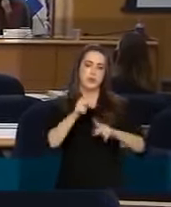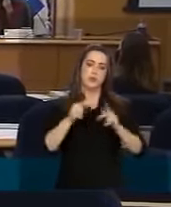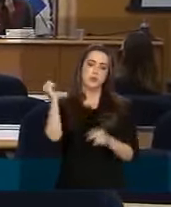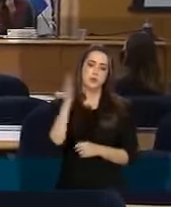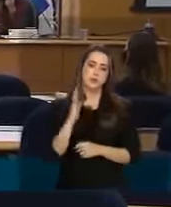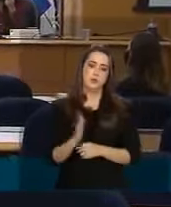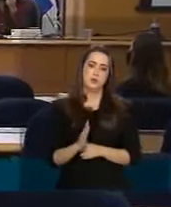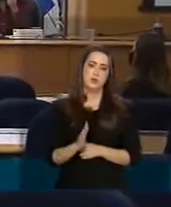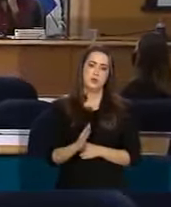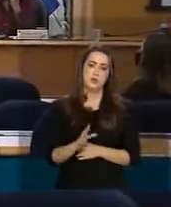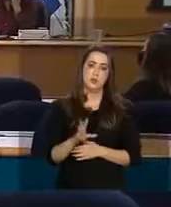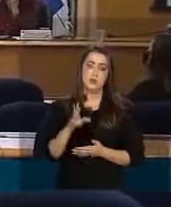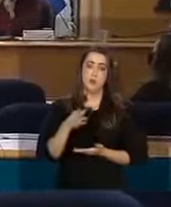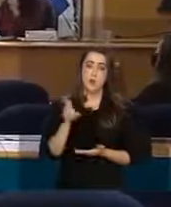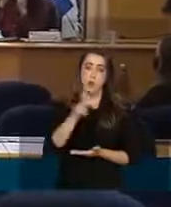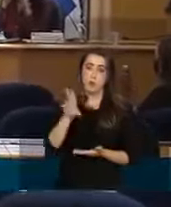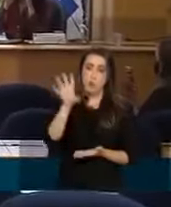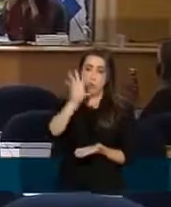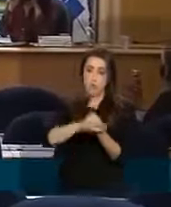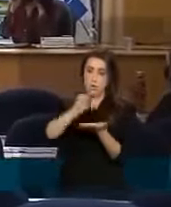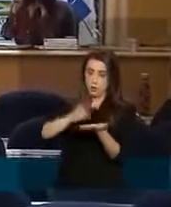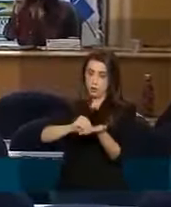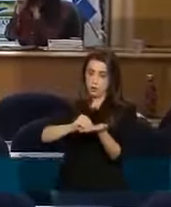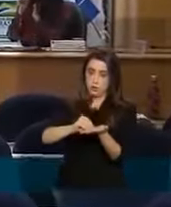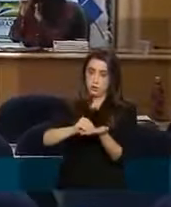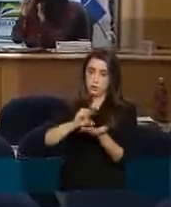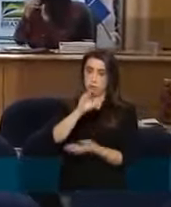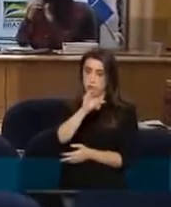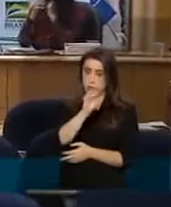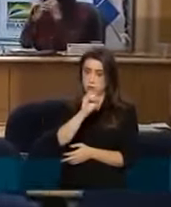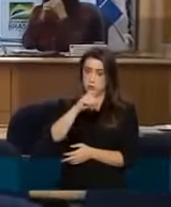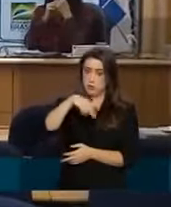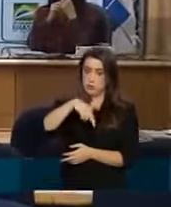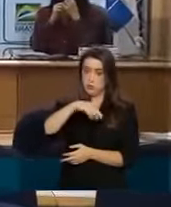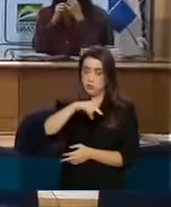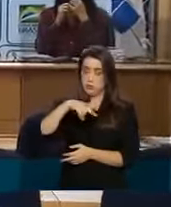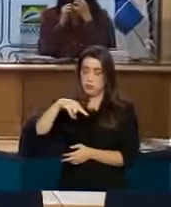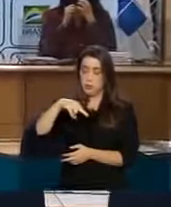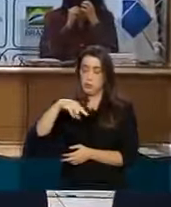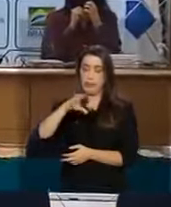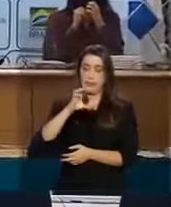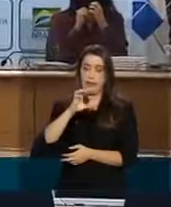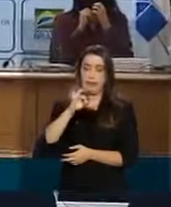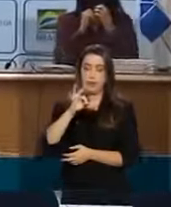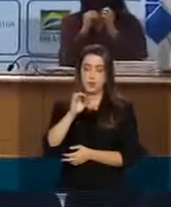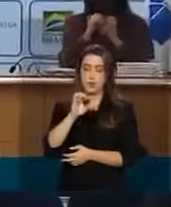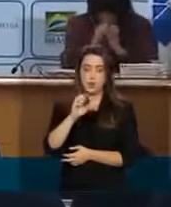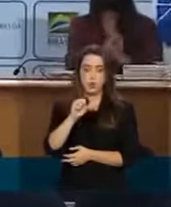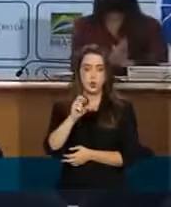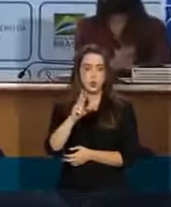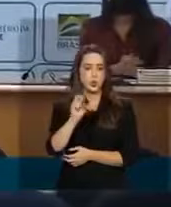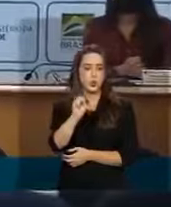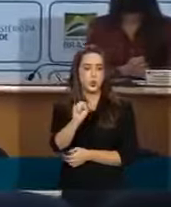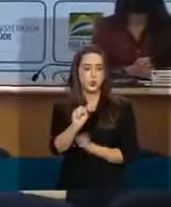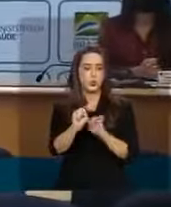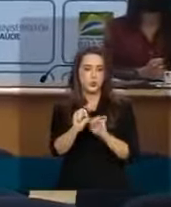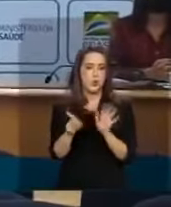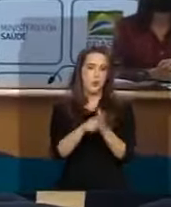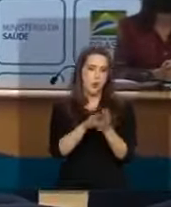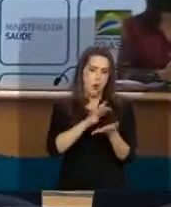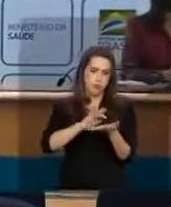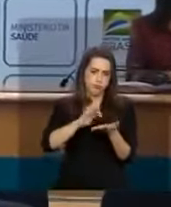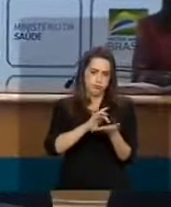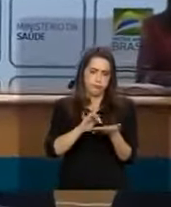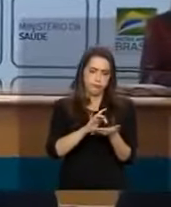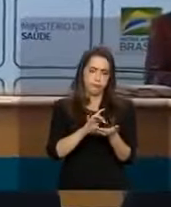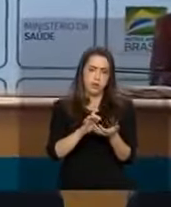brasileira a baixar o aplicativo Conect SUS no seu celular, né? Conect SUS no seu celular, porque